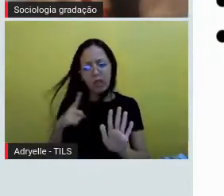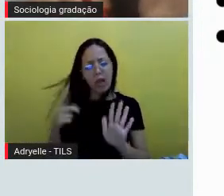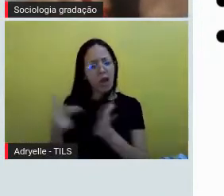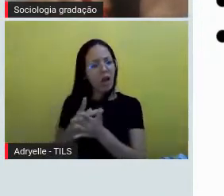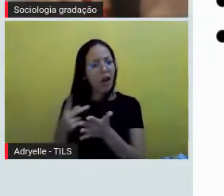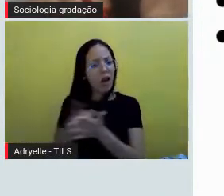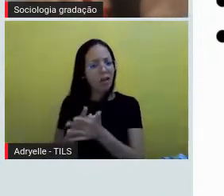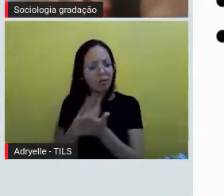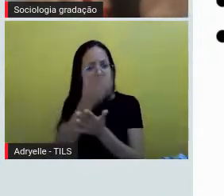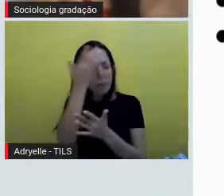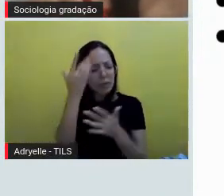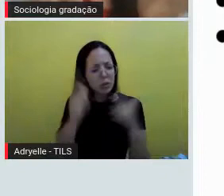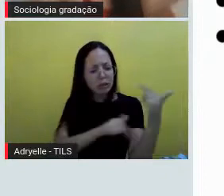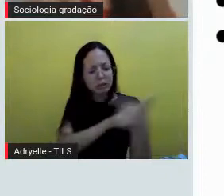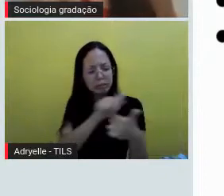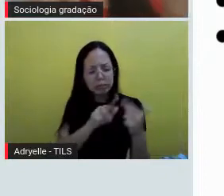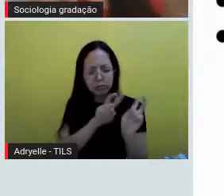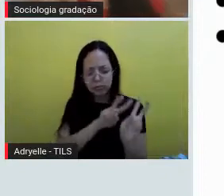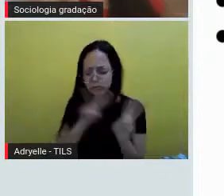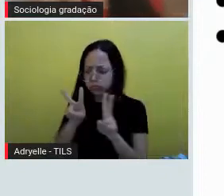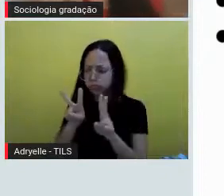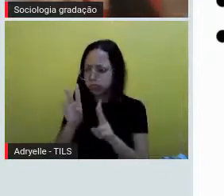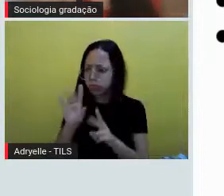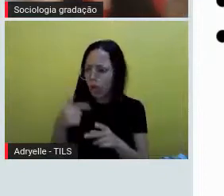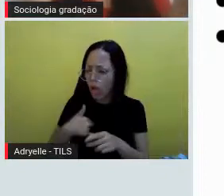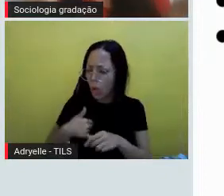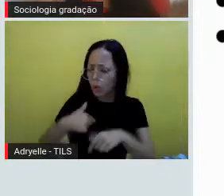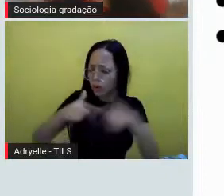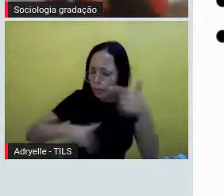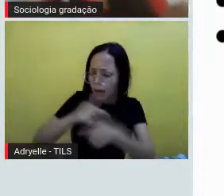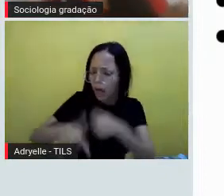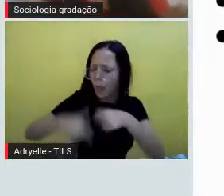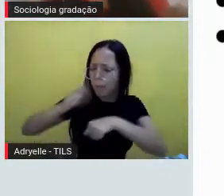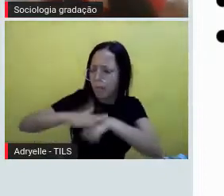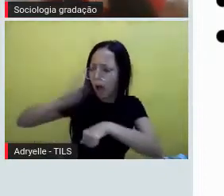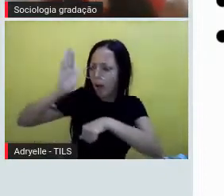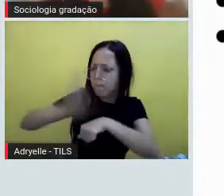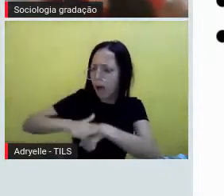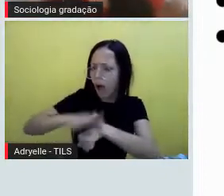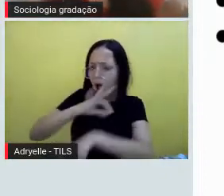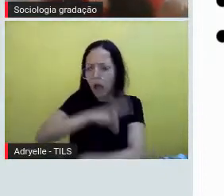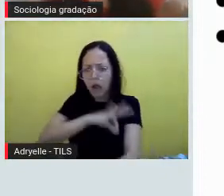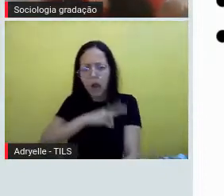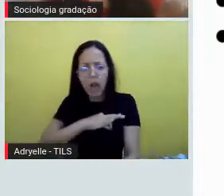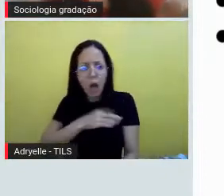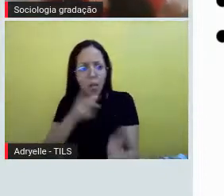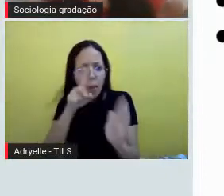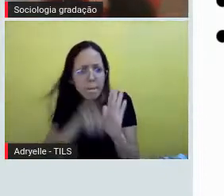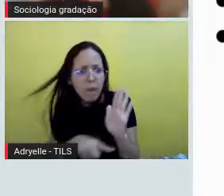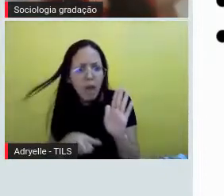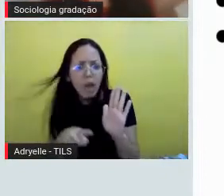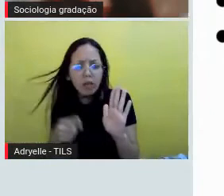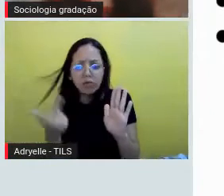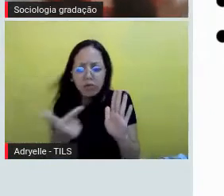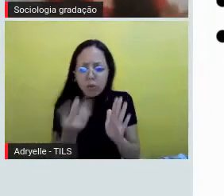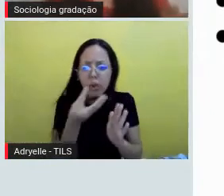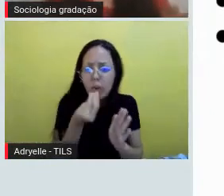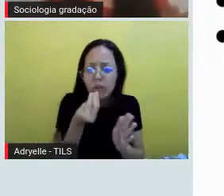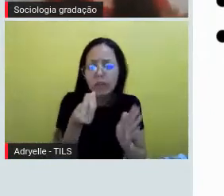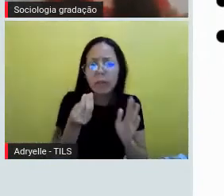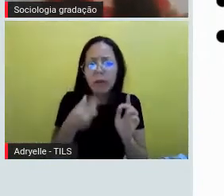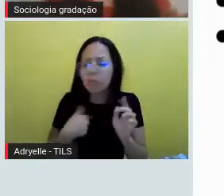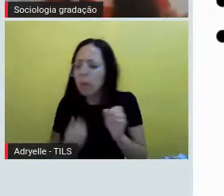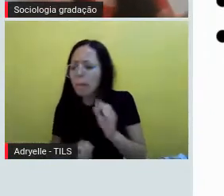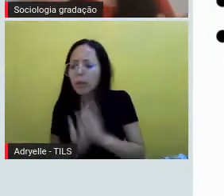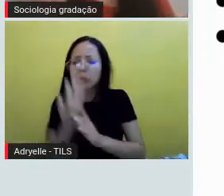errada, a gente só está trabalhando mais, ganhando menos, a gente não tem conhecimento do que a gente está